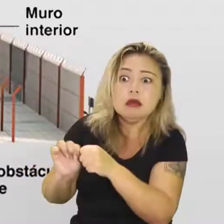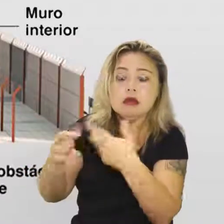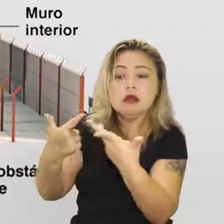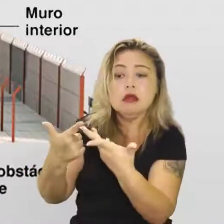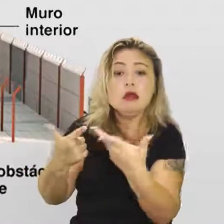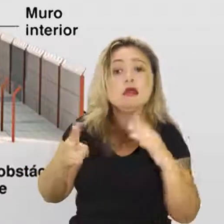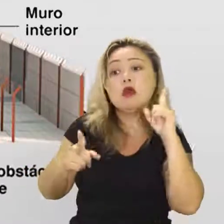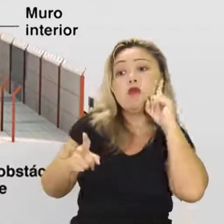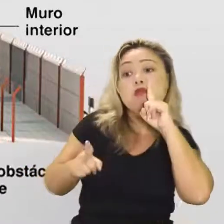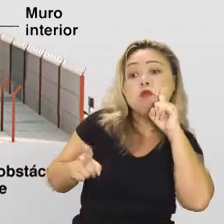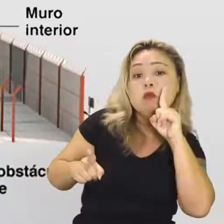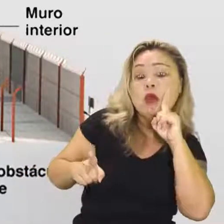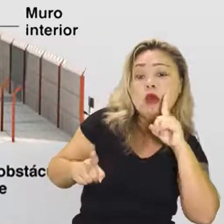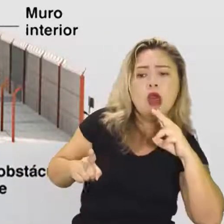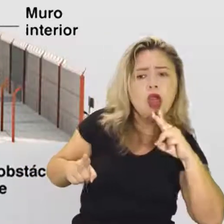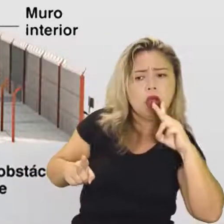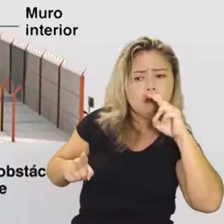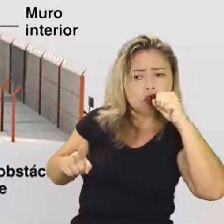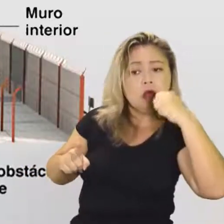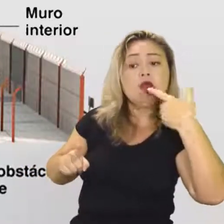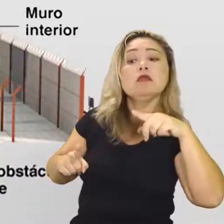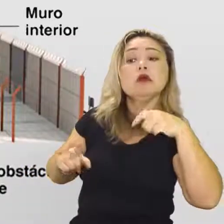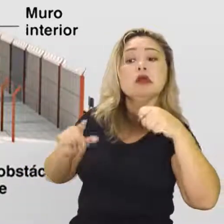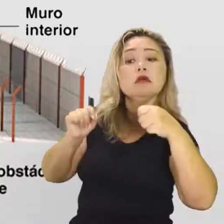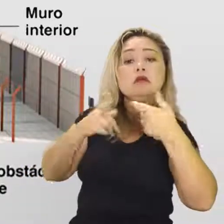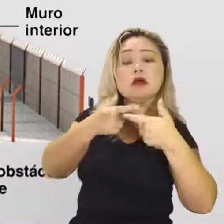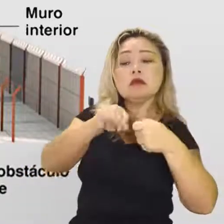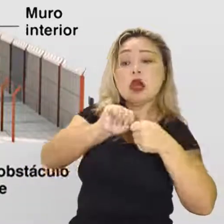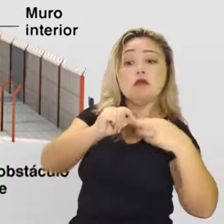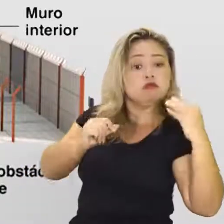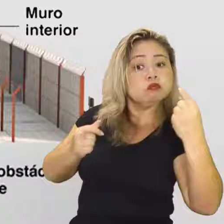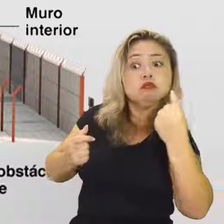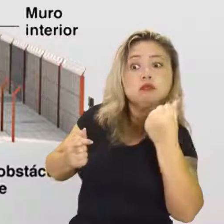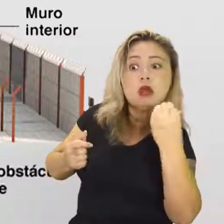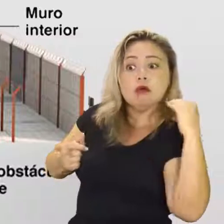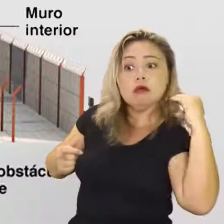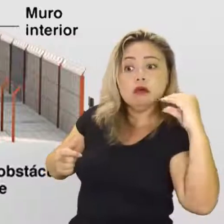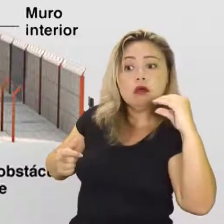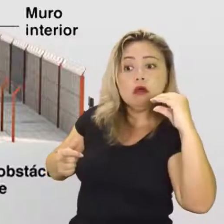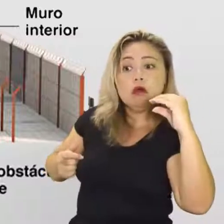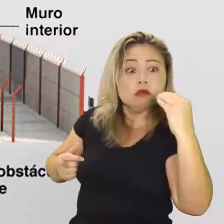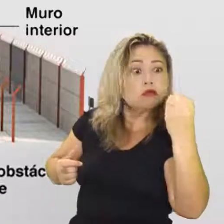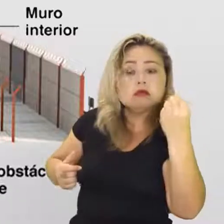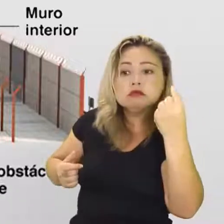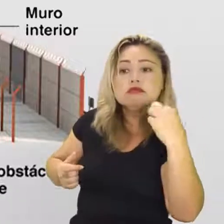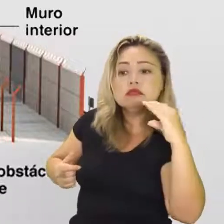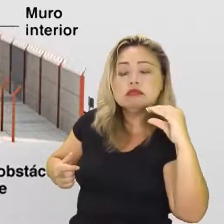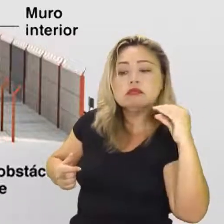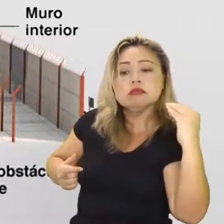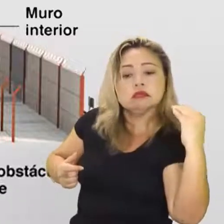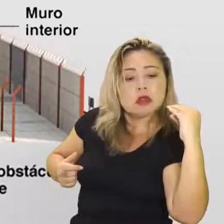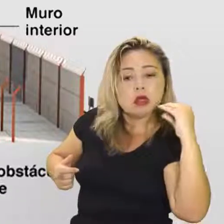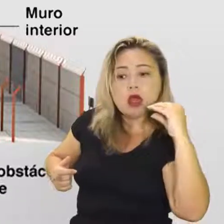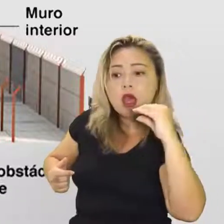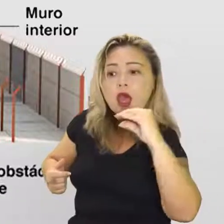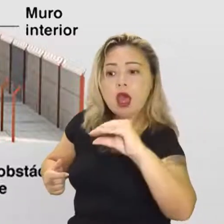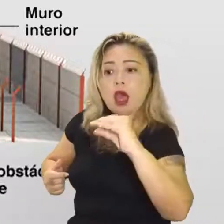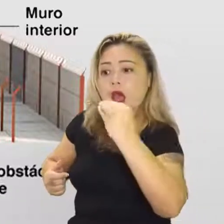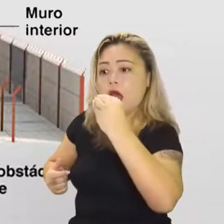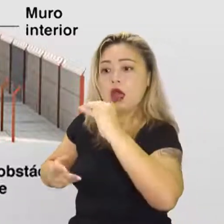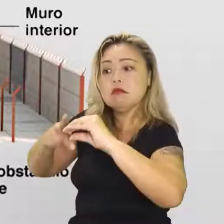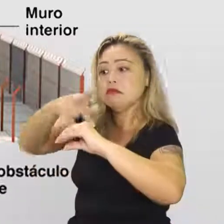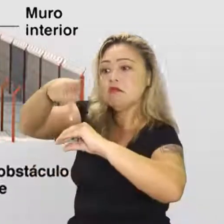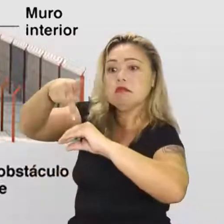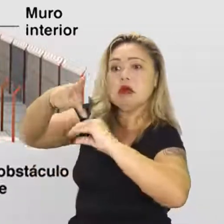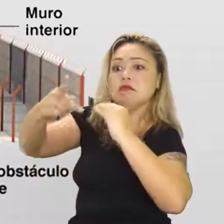ele sai, e esse fortalecimento vai fazer com que ele pegue esse capital que está sobrando e ele comece a